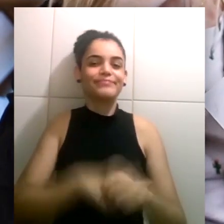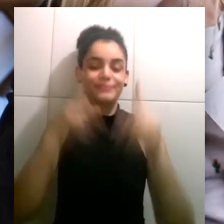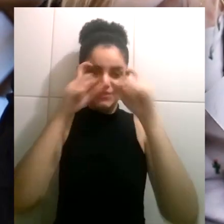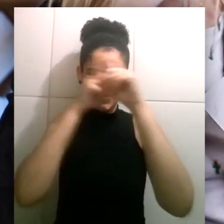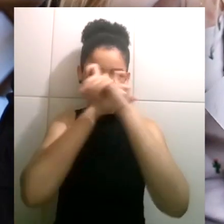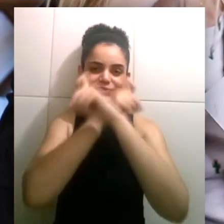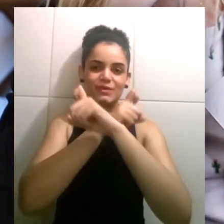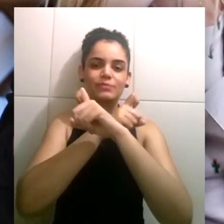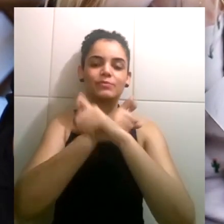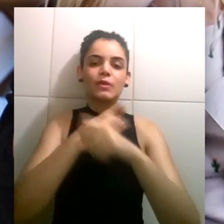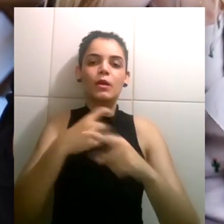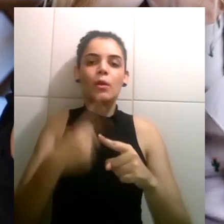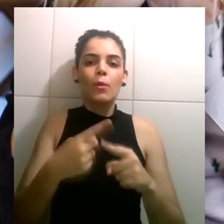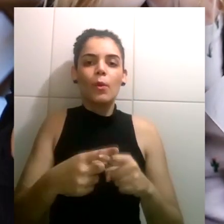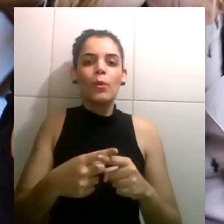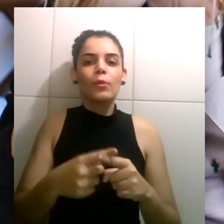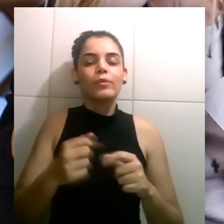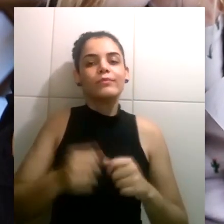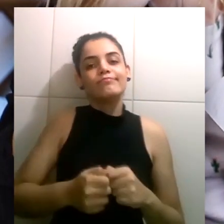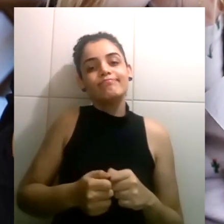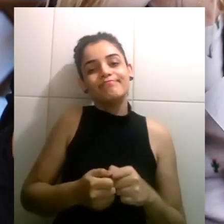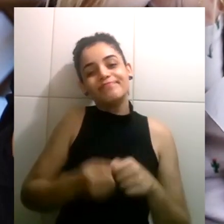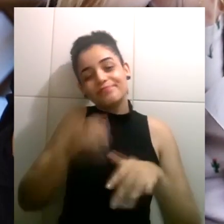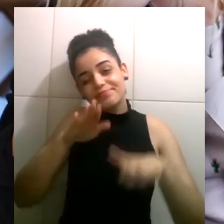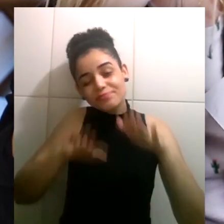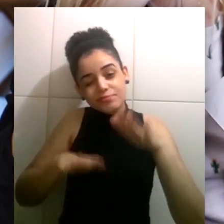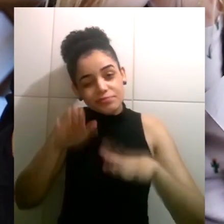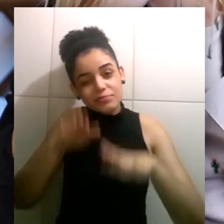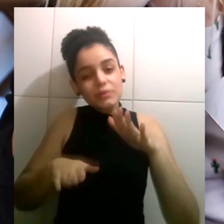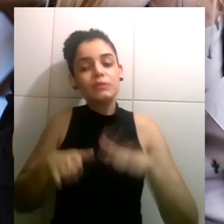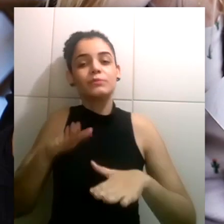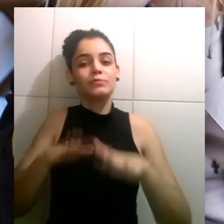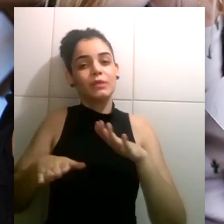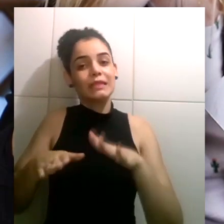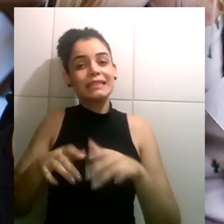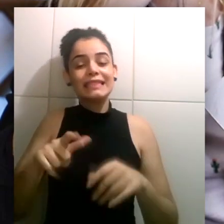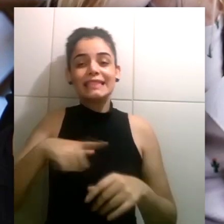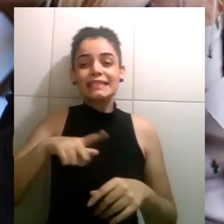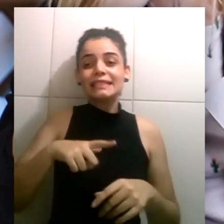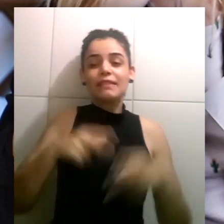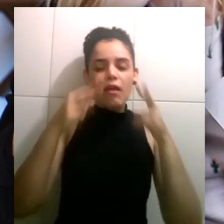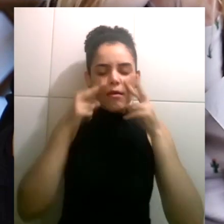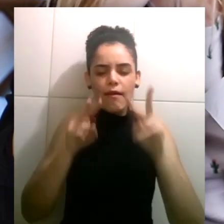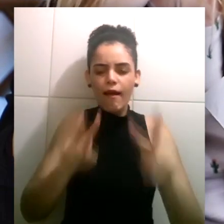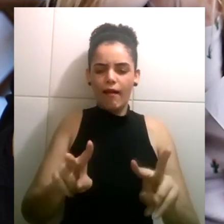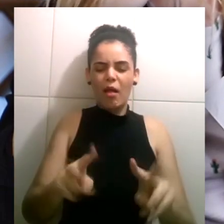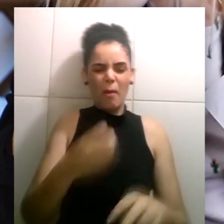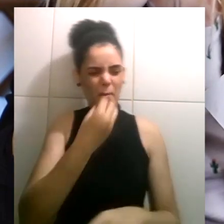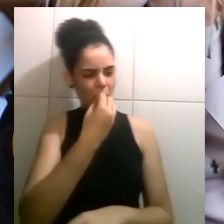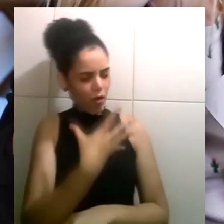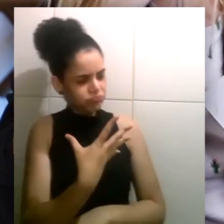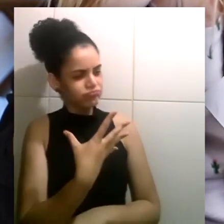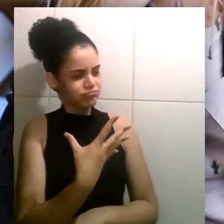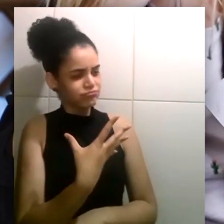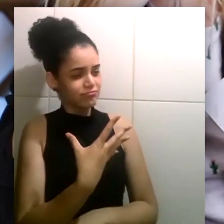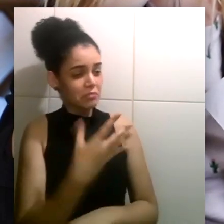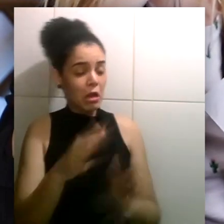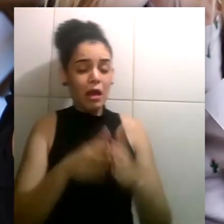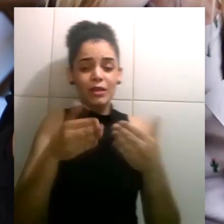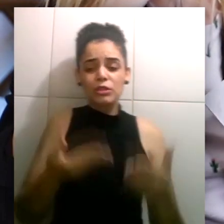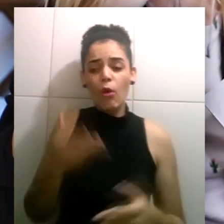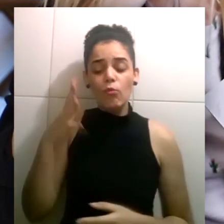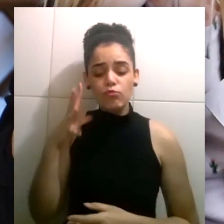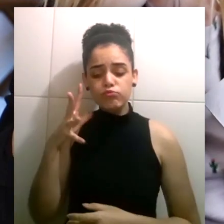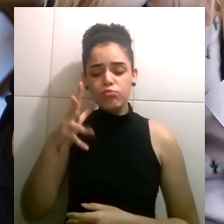você grava a sua música. Né? Depende do seu vocal, como que foi seu desempenho, se ficou bom, se seu produtor achou que tá legal, vambora.